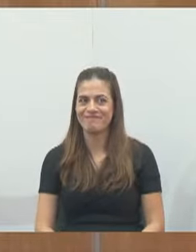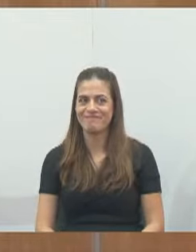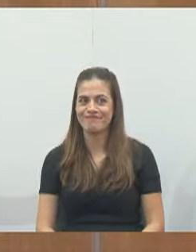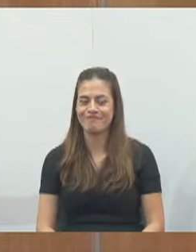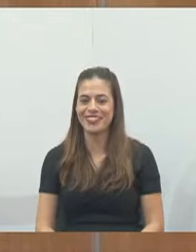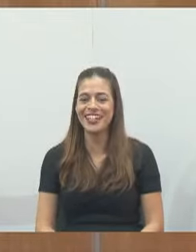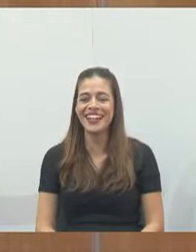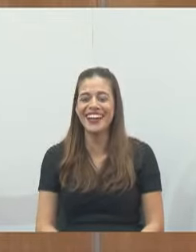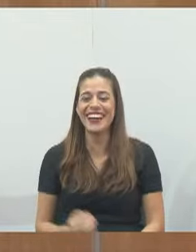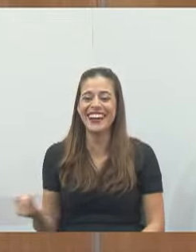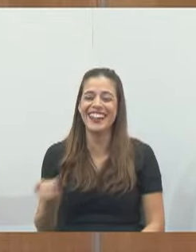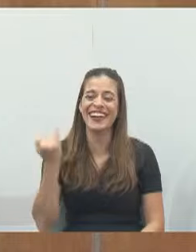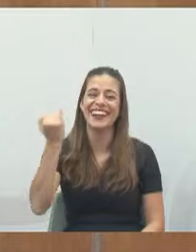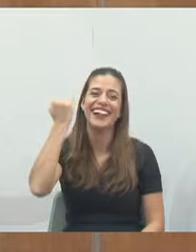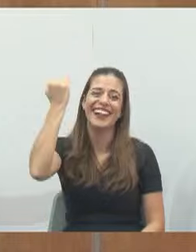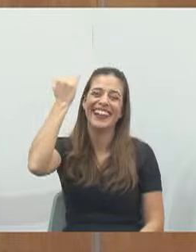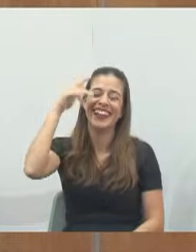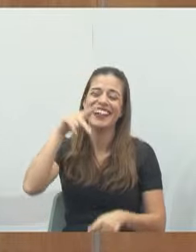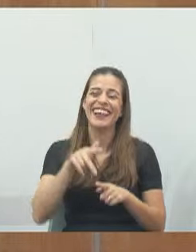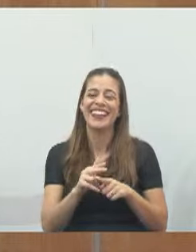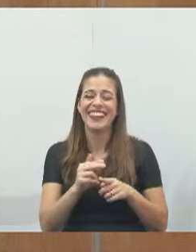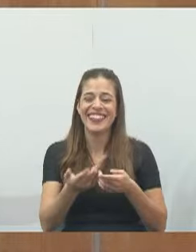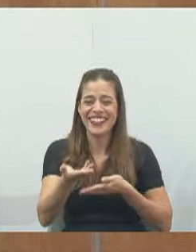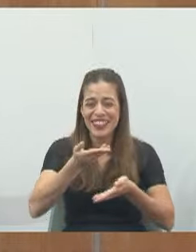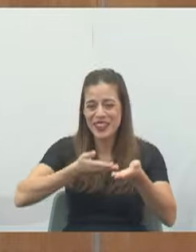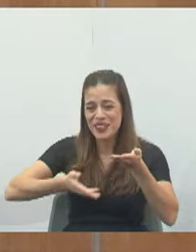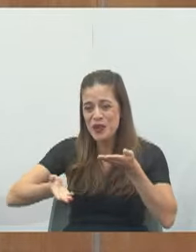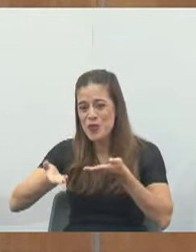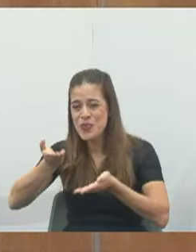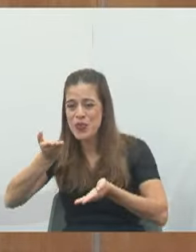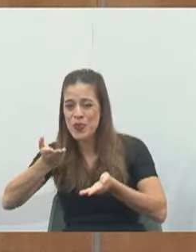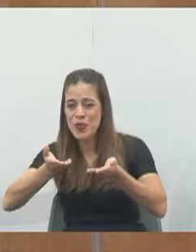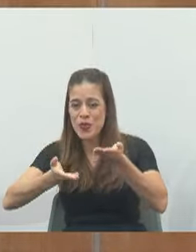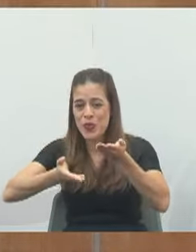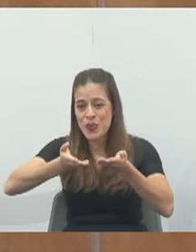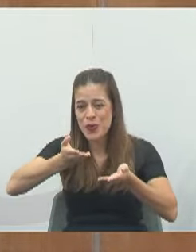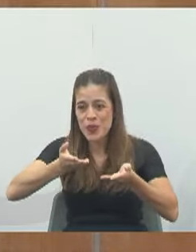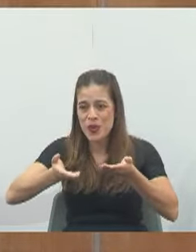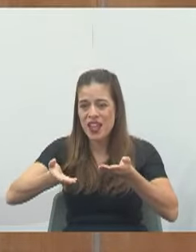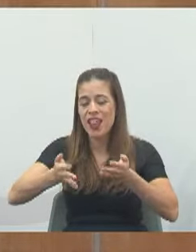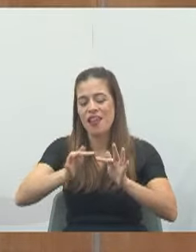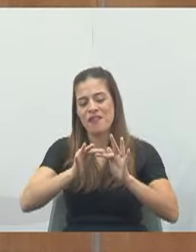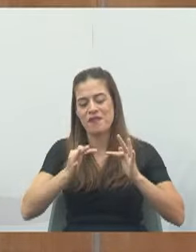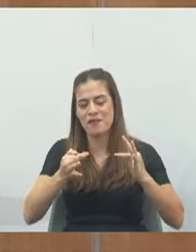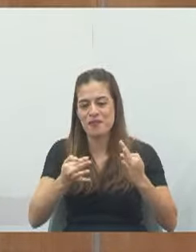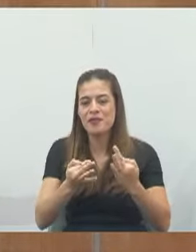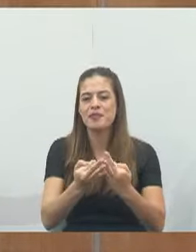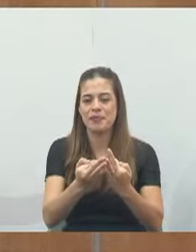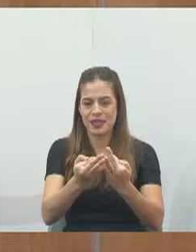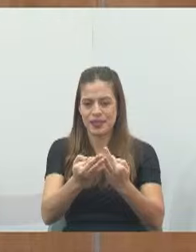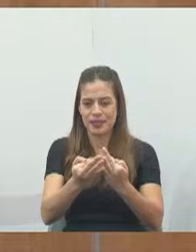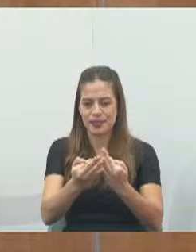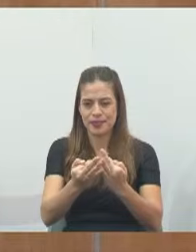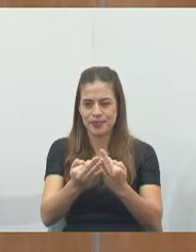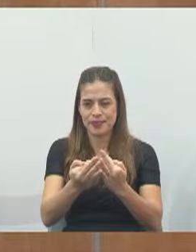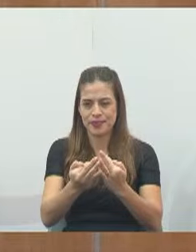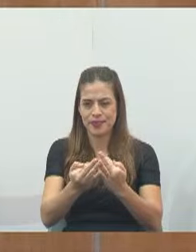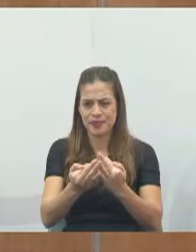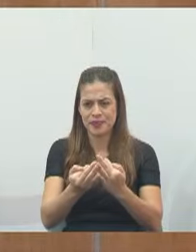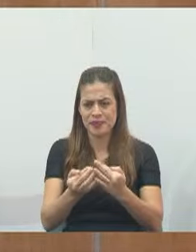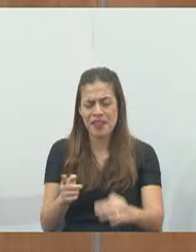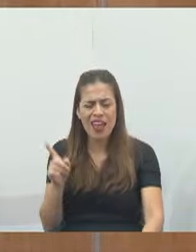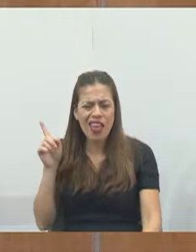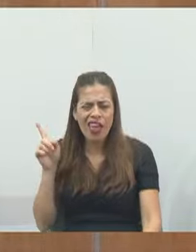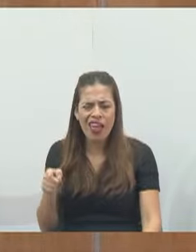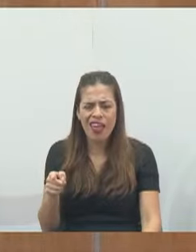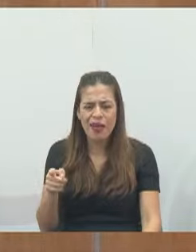importante a manutenção, o equilíbrio da questão familiar. É uma